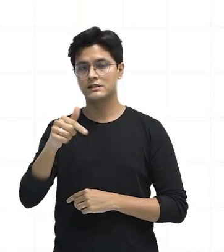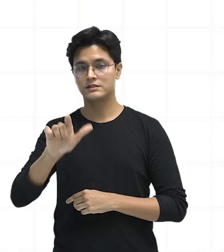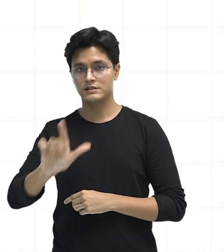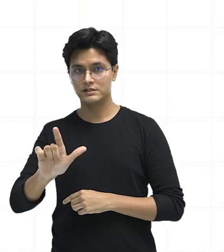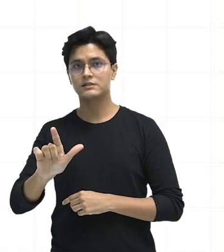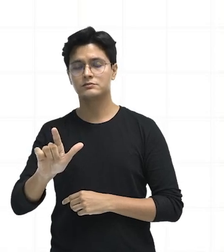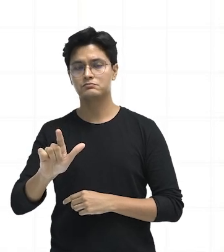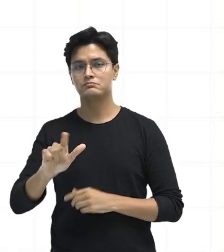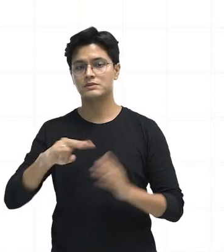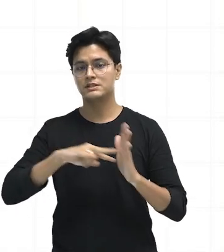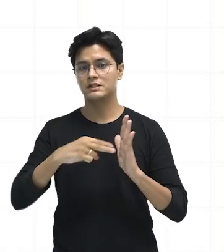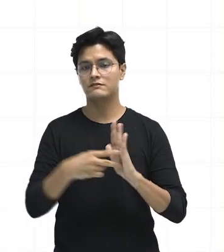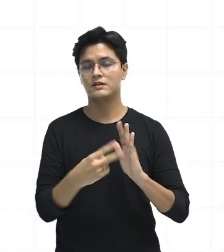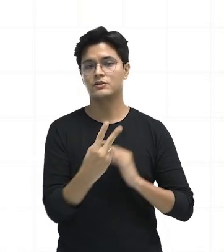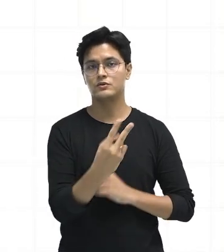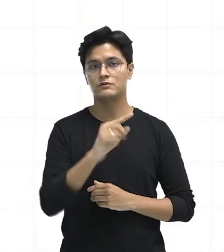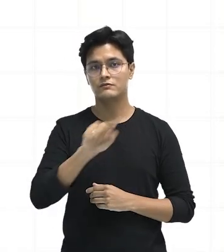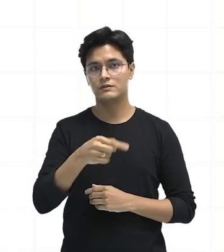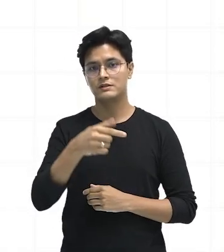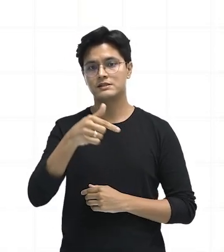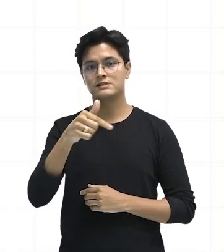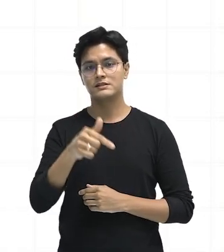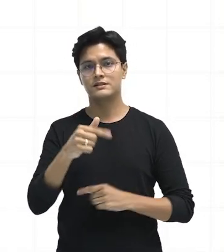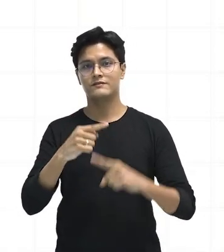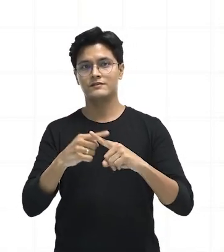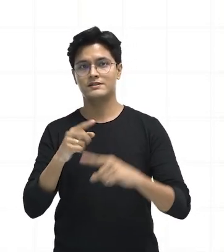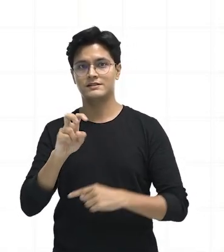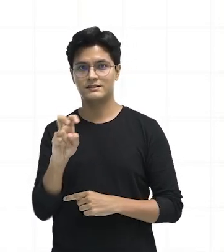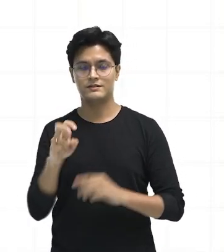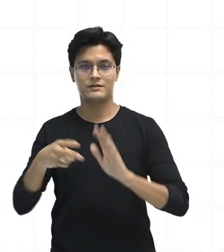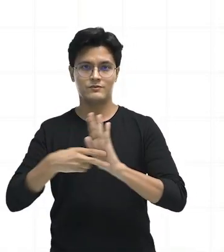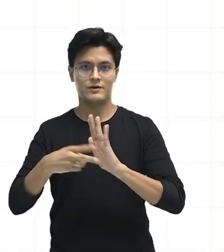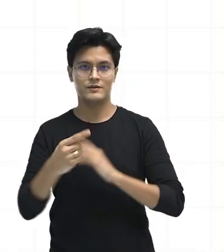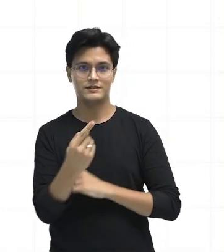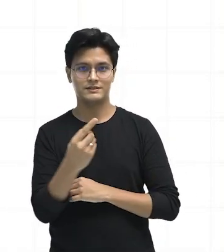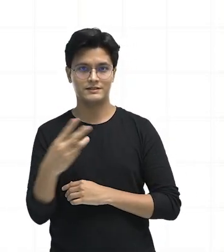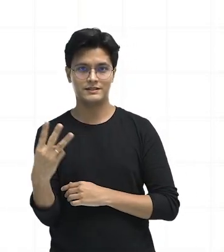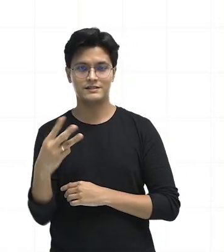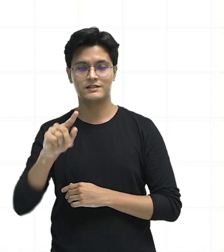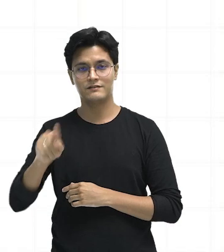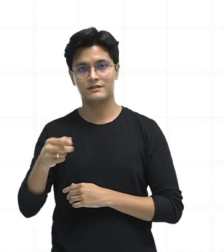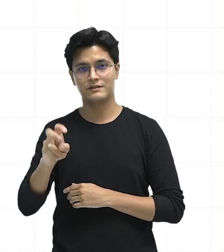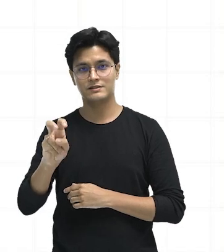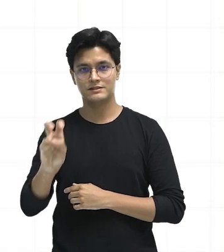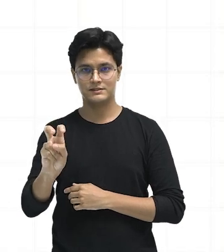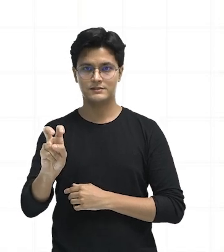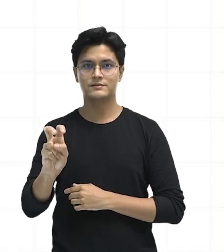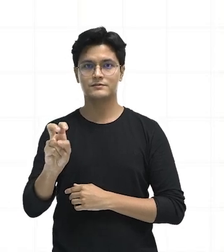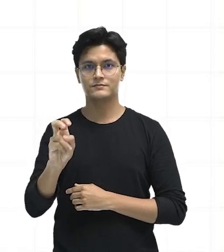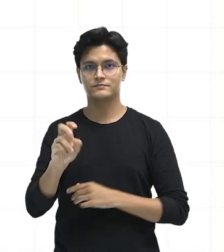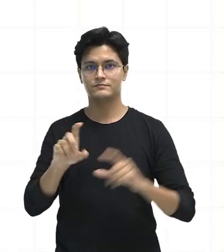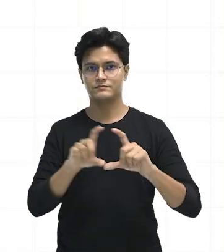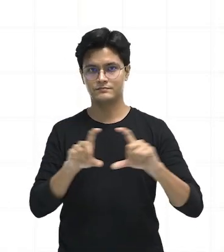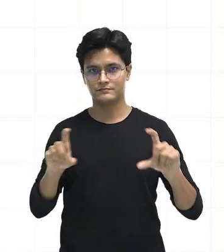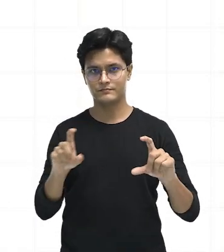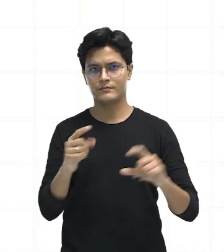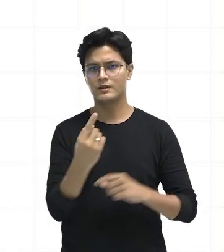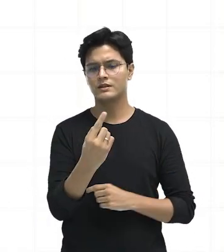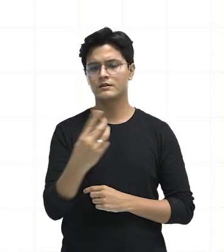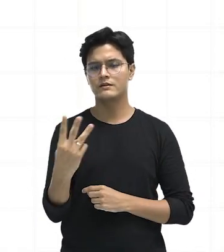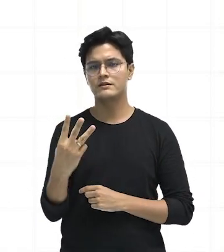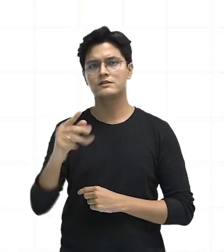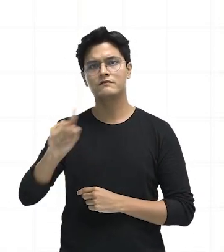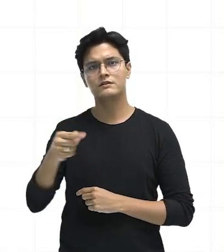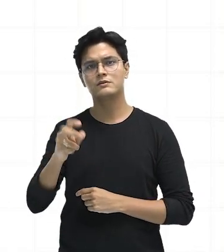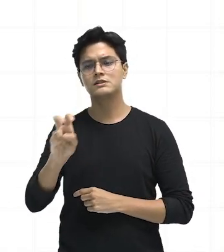2,7 vezes 5 é igual a 13,5. O que é esse